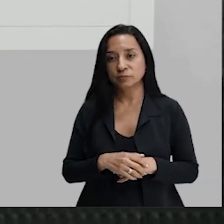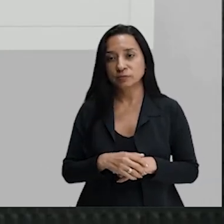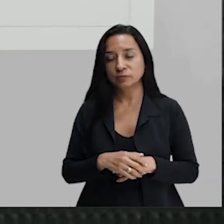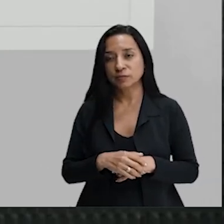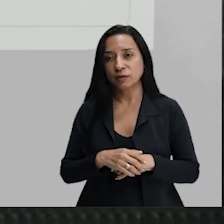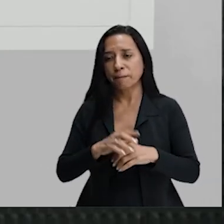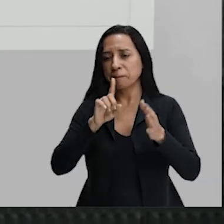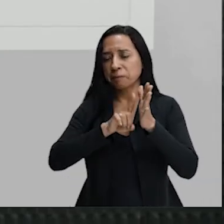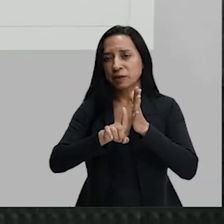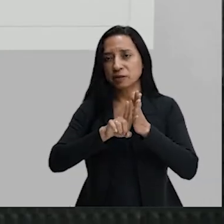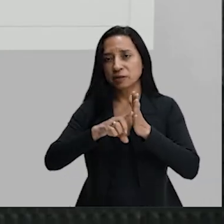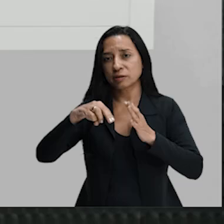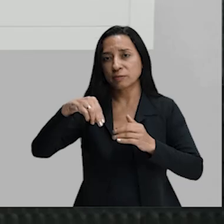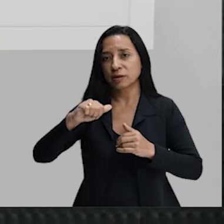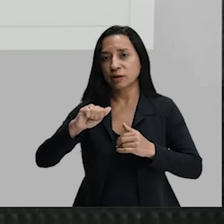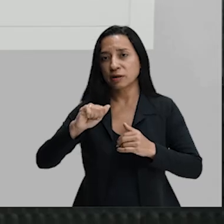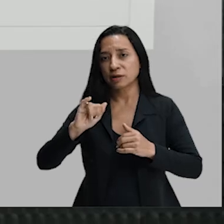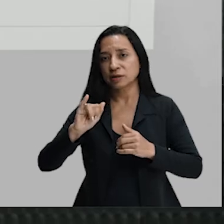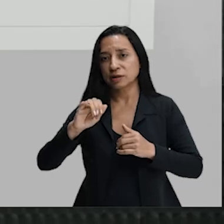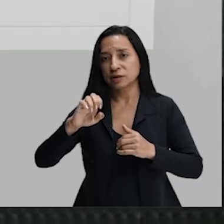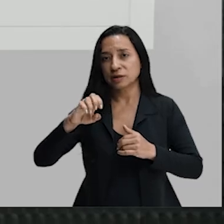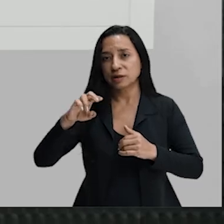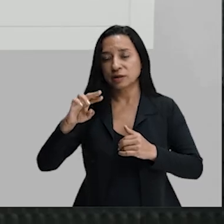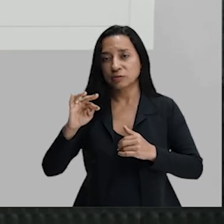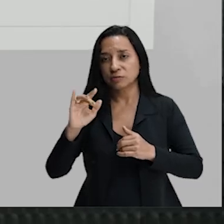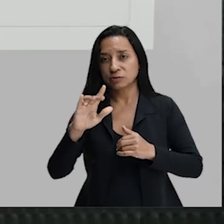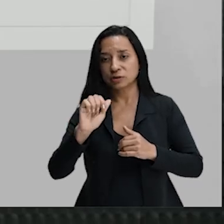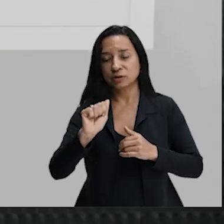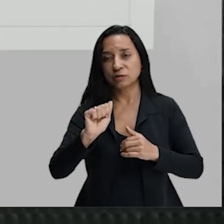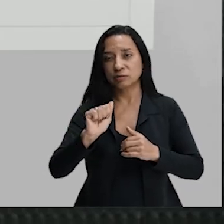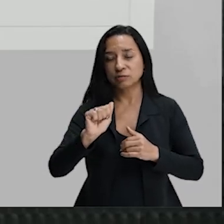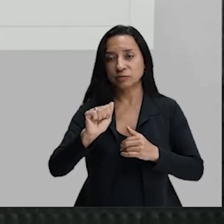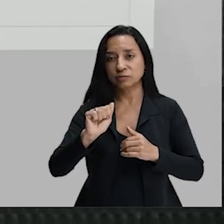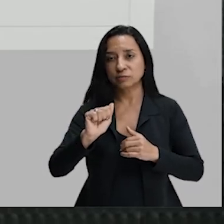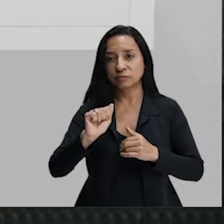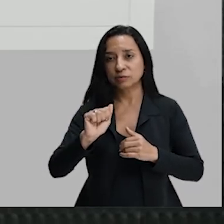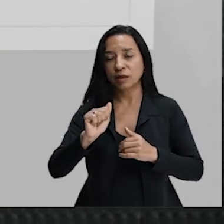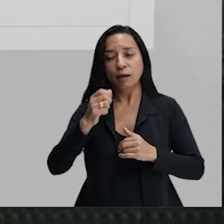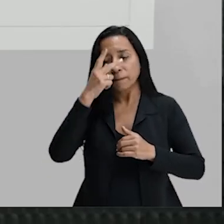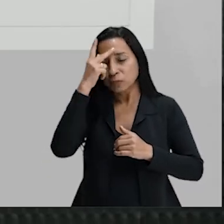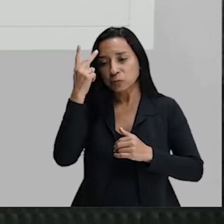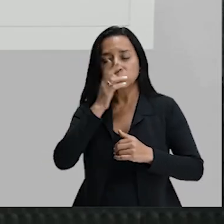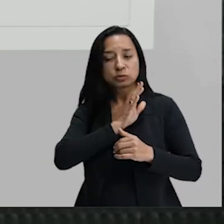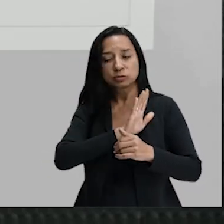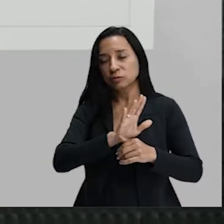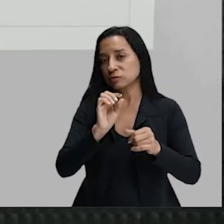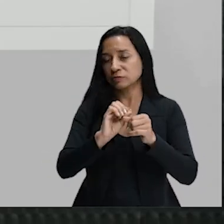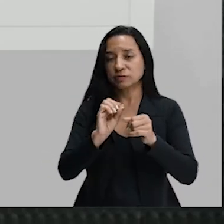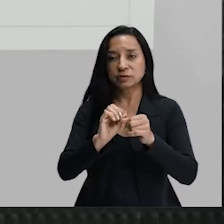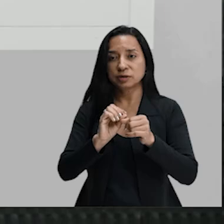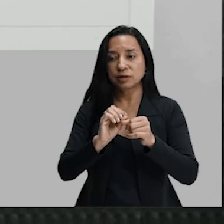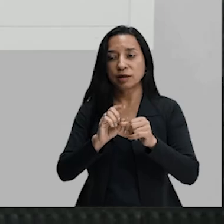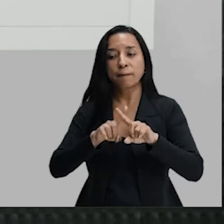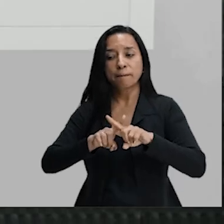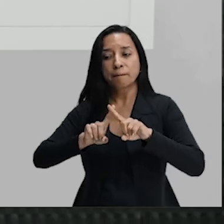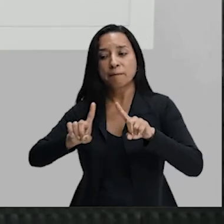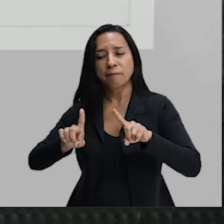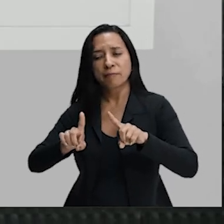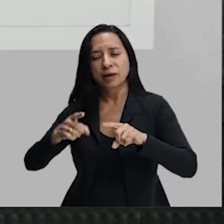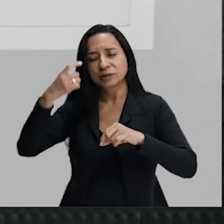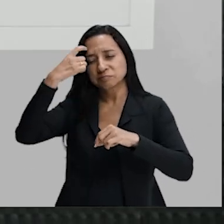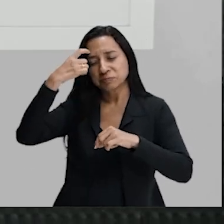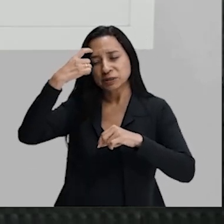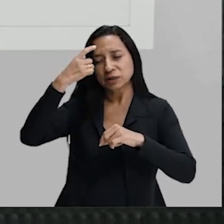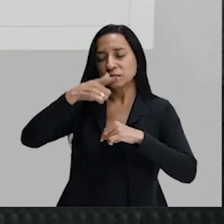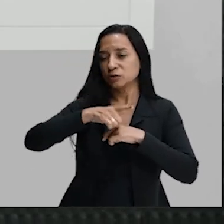isso? O que é a maêutica? É o pari. Isso aqui dói, as pessoas não gostam de fazer. Geralmente elas gostam muito de pensar, mas avaliar o pensamento que